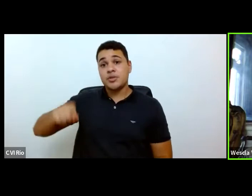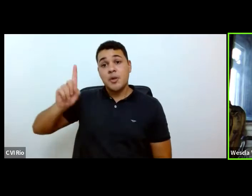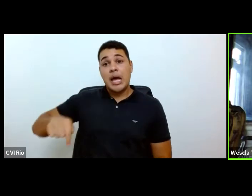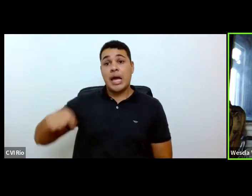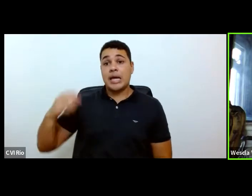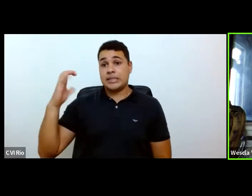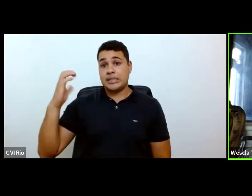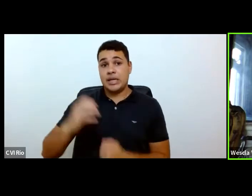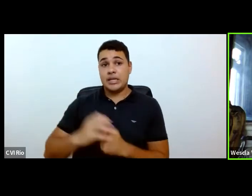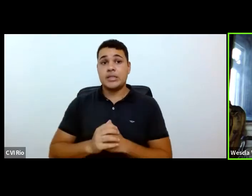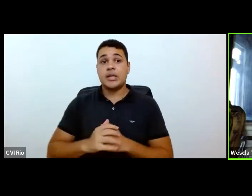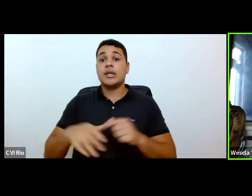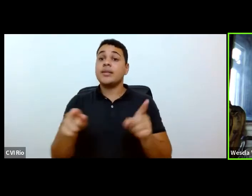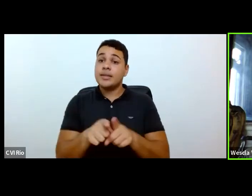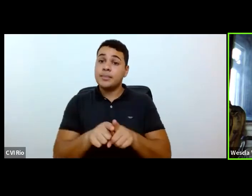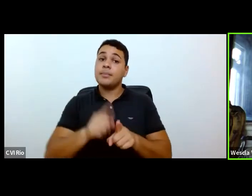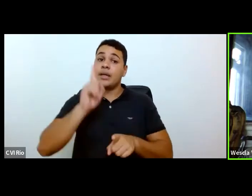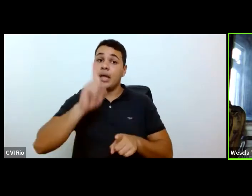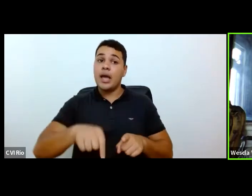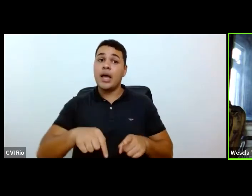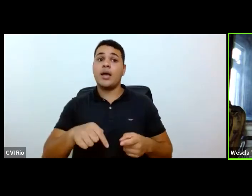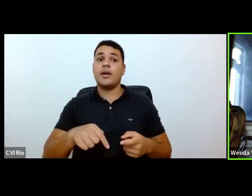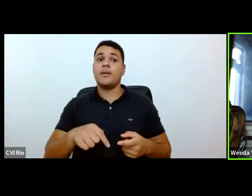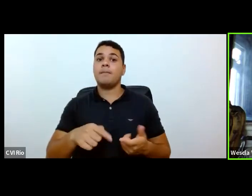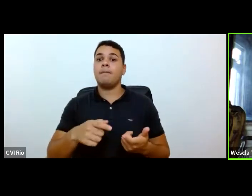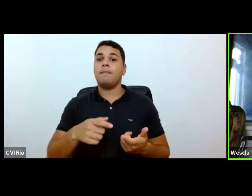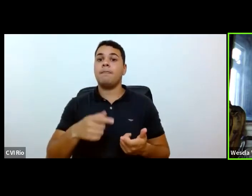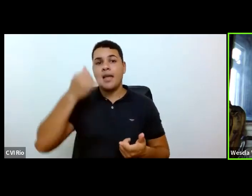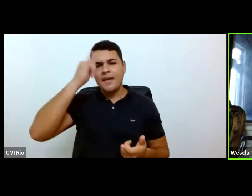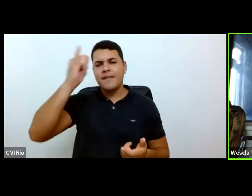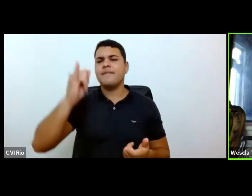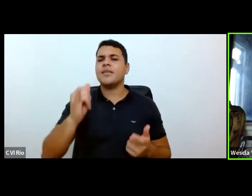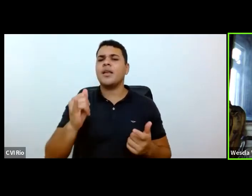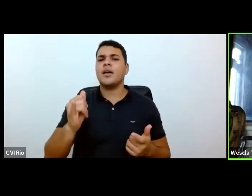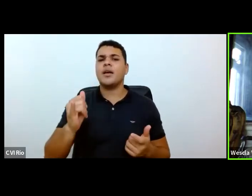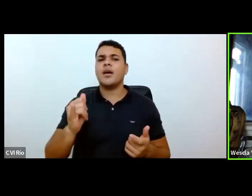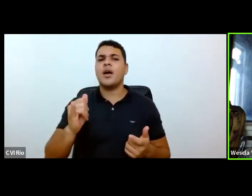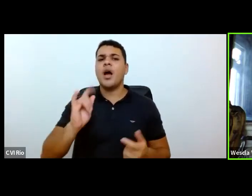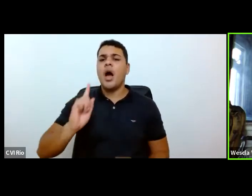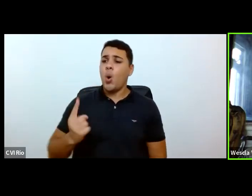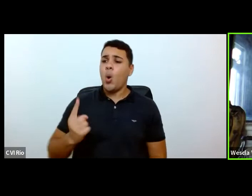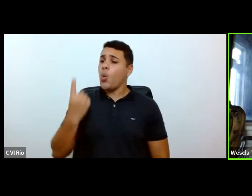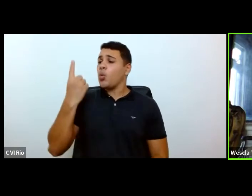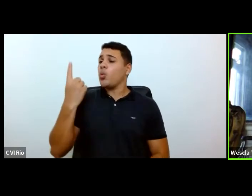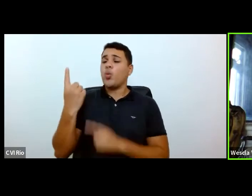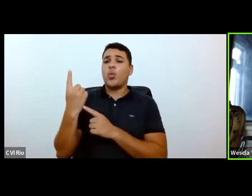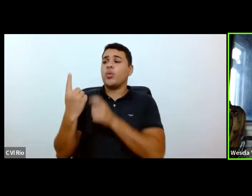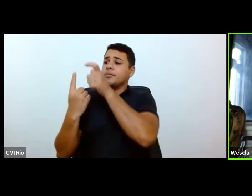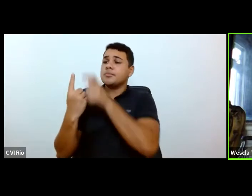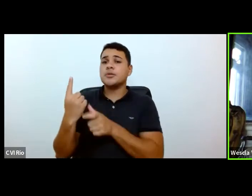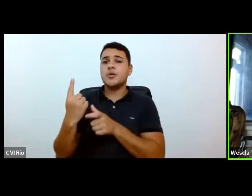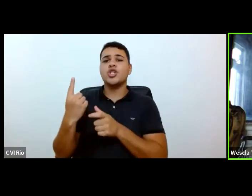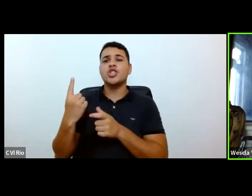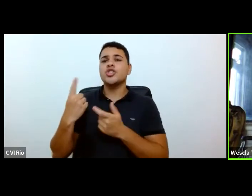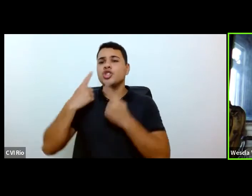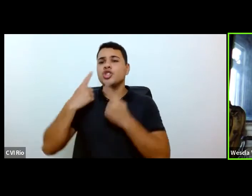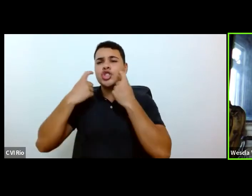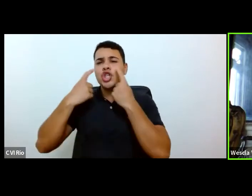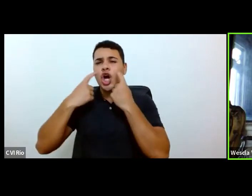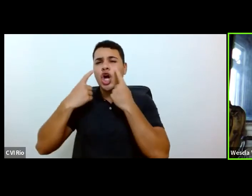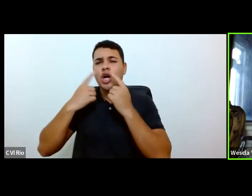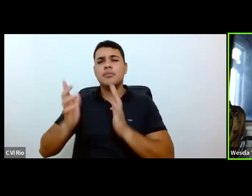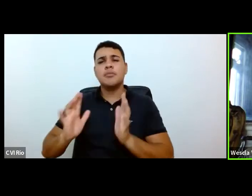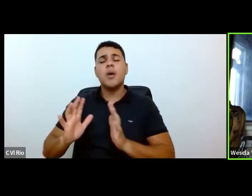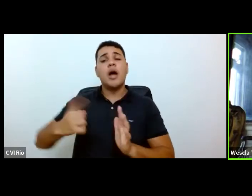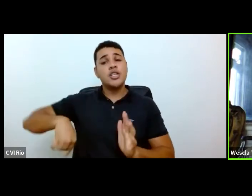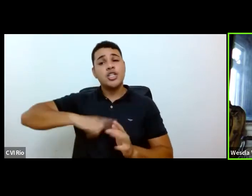da ANTRA de ser a única a chorar, né, pela morte das travestis e transexuais no Brasil, propriamente